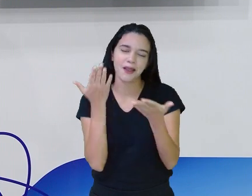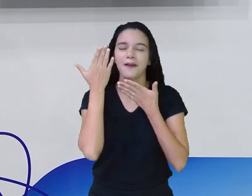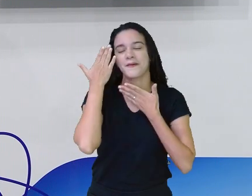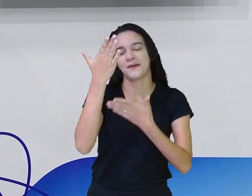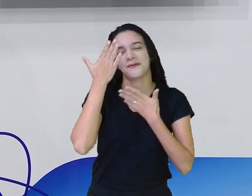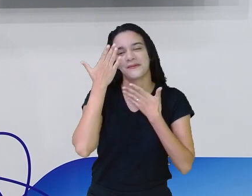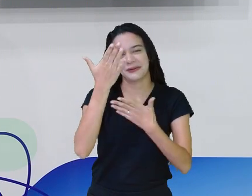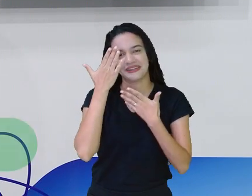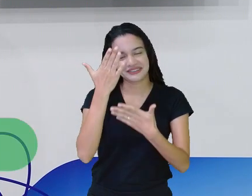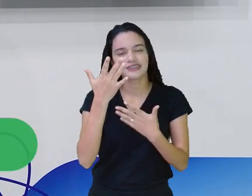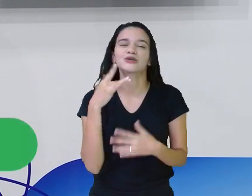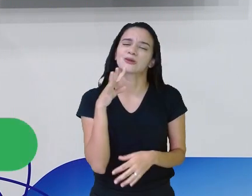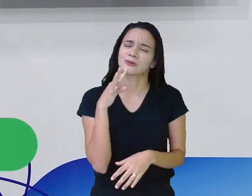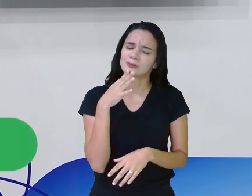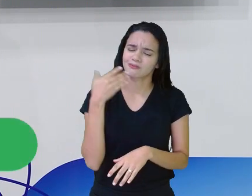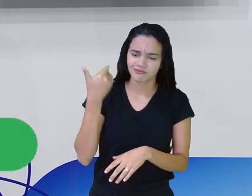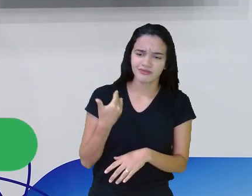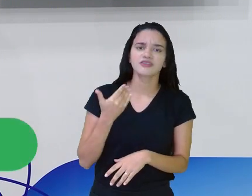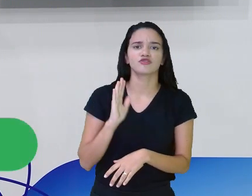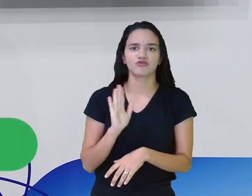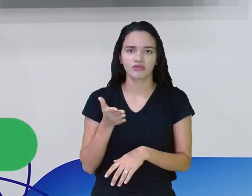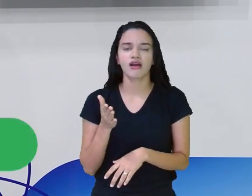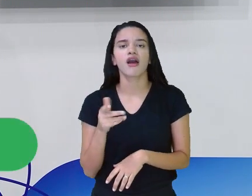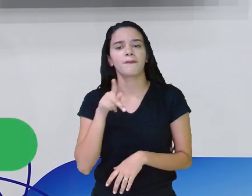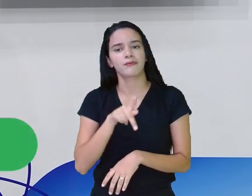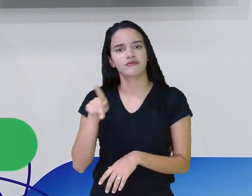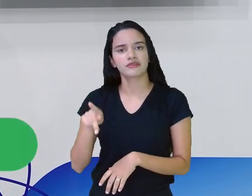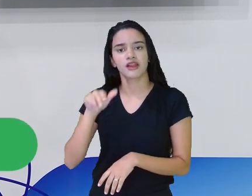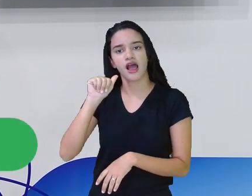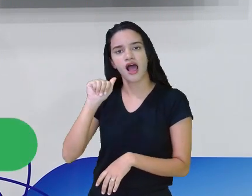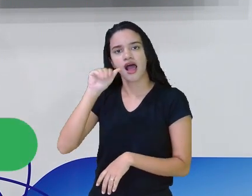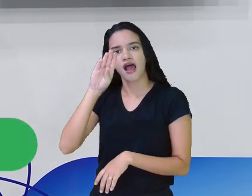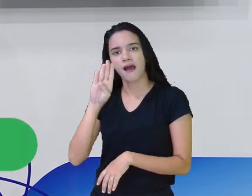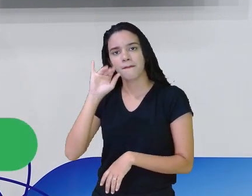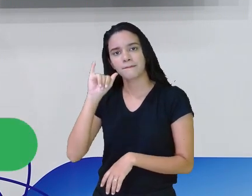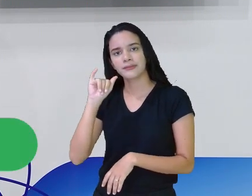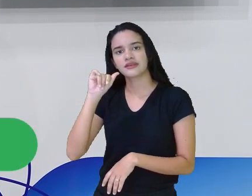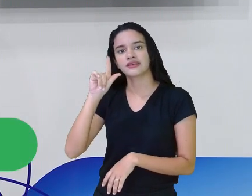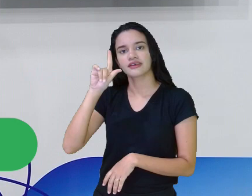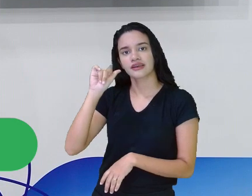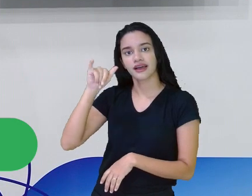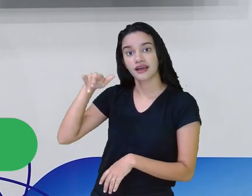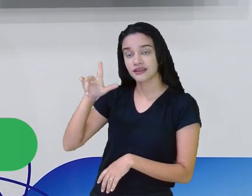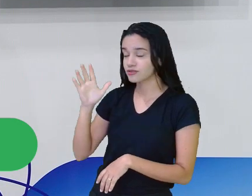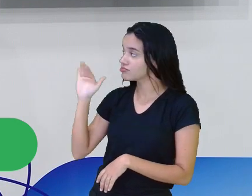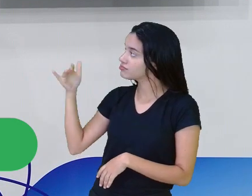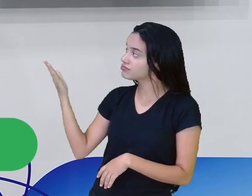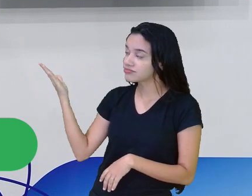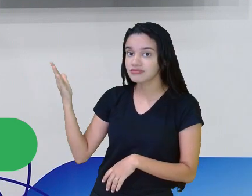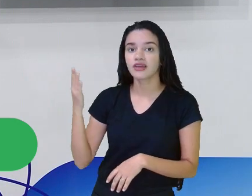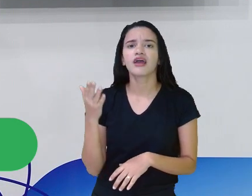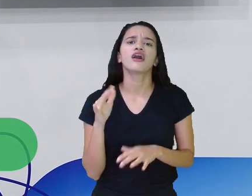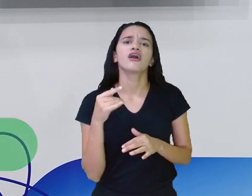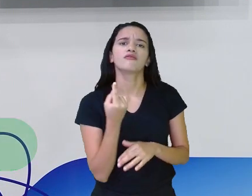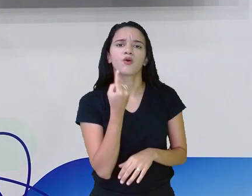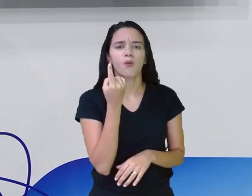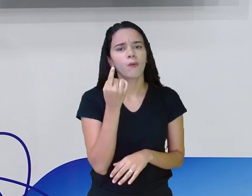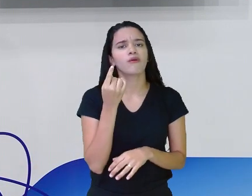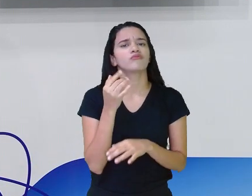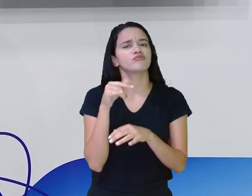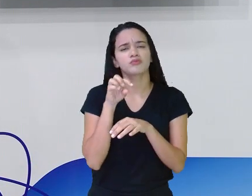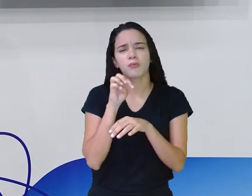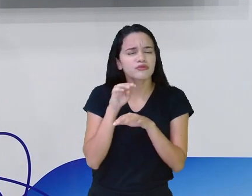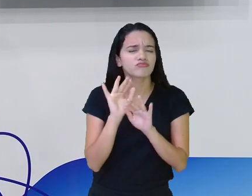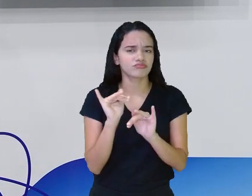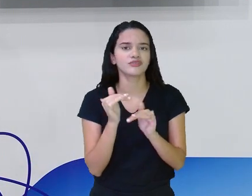estar aí. Já me conhece, não é? Professora Abigail Viana, vamos passar aí alguns minutinhos juntos, revisando